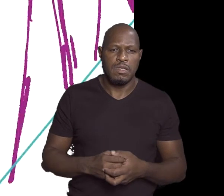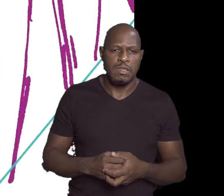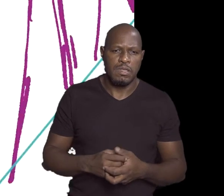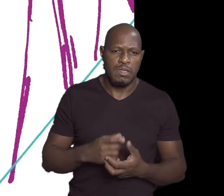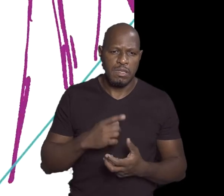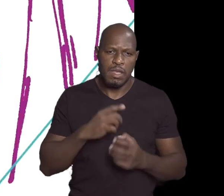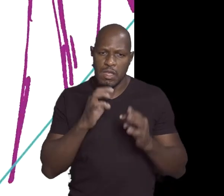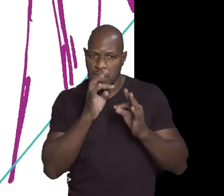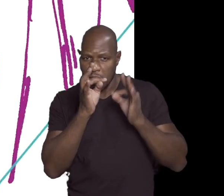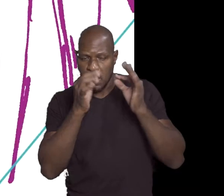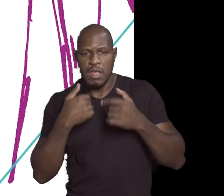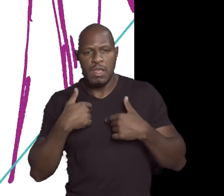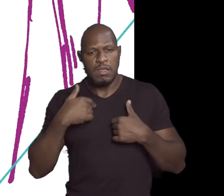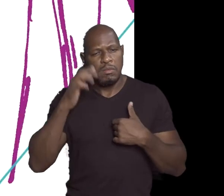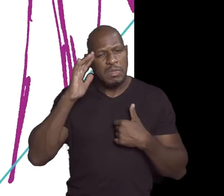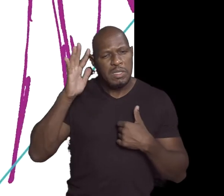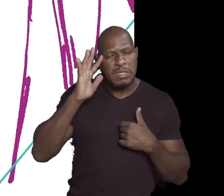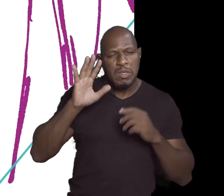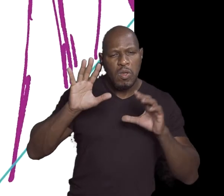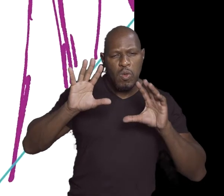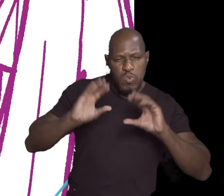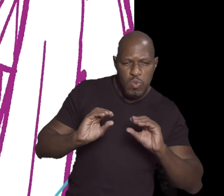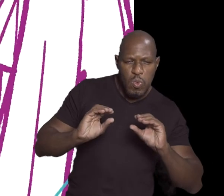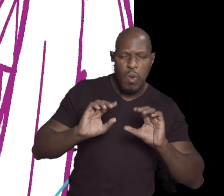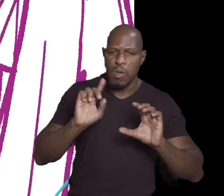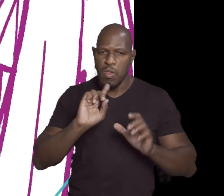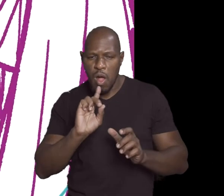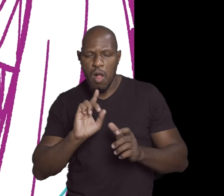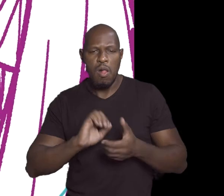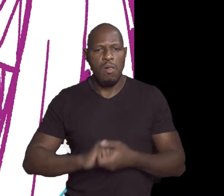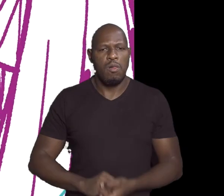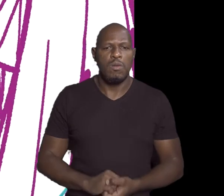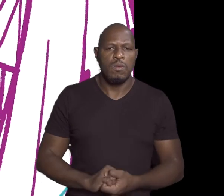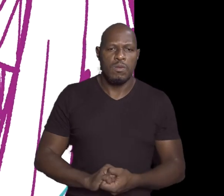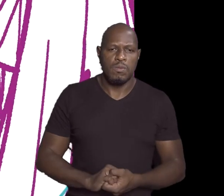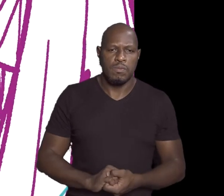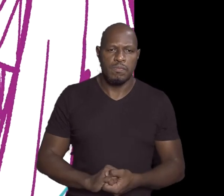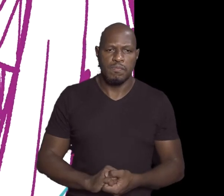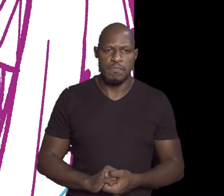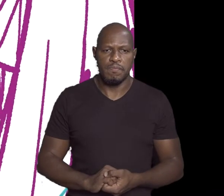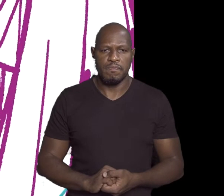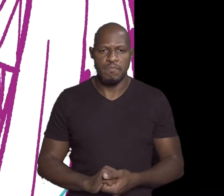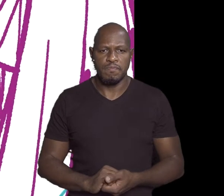quanto eu quero que uma região seja escura ou não.